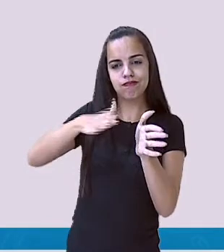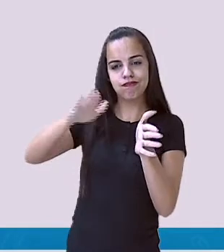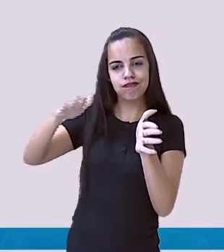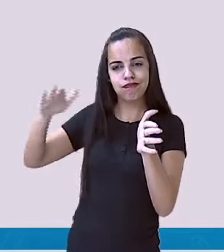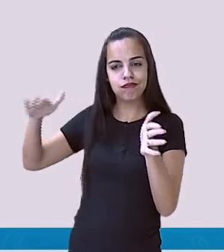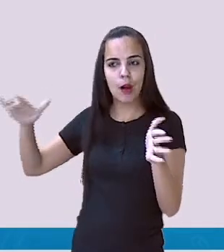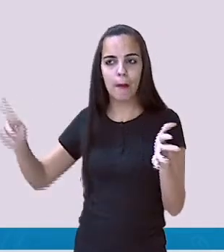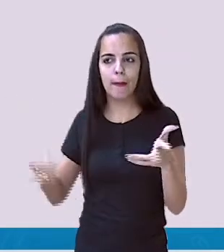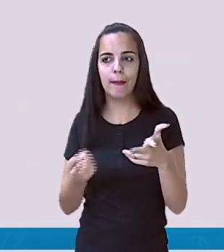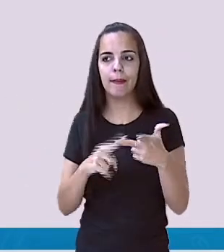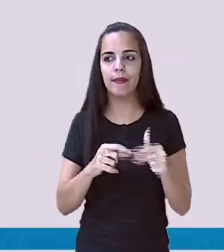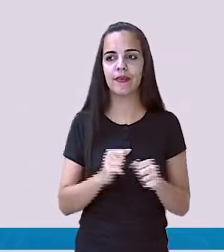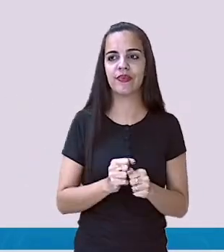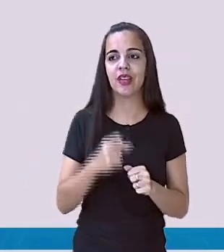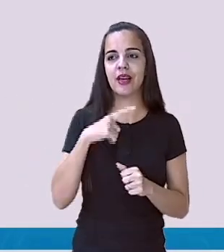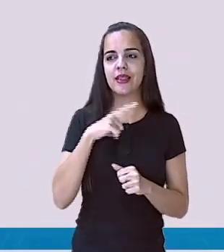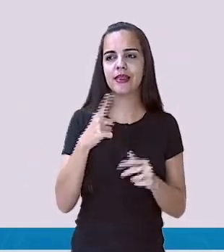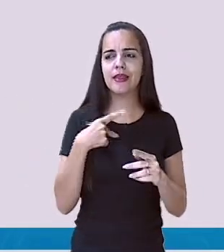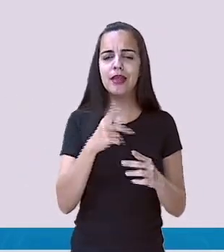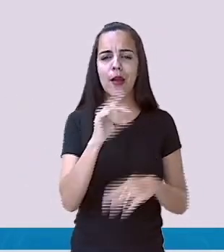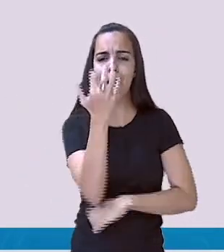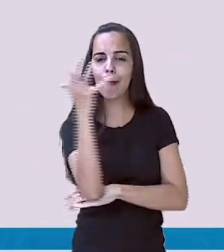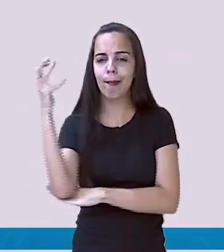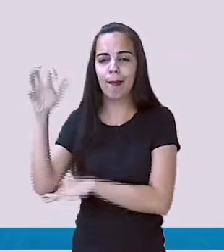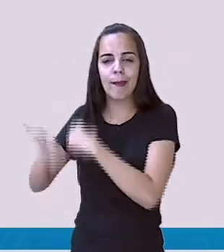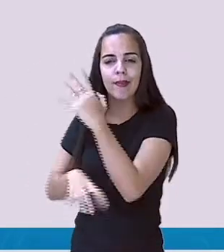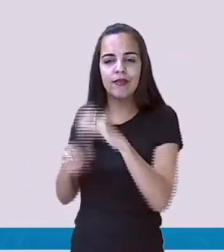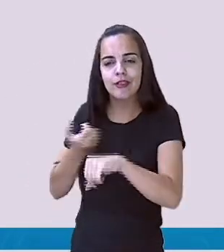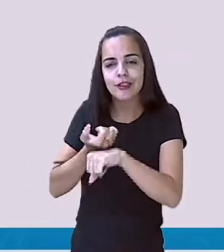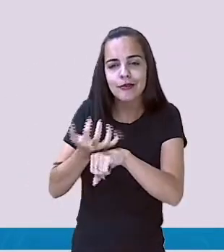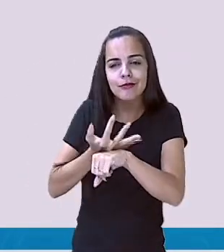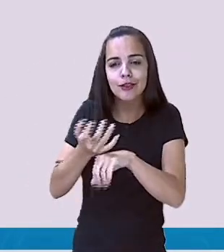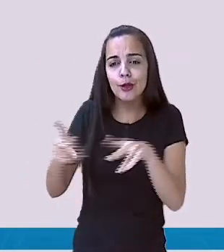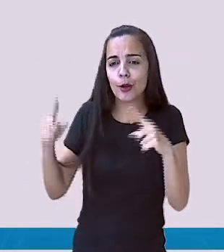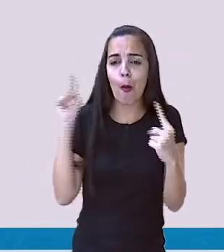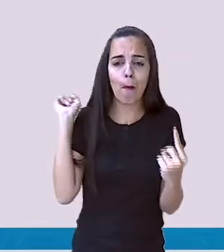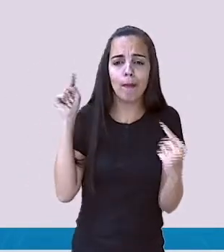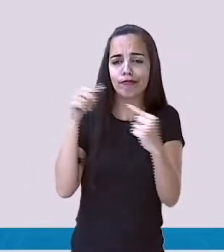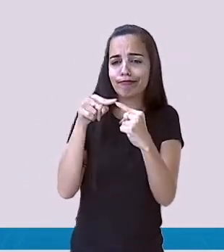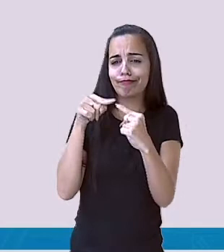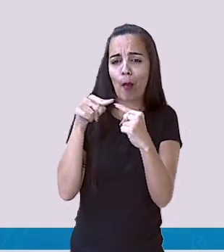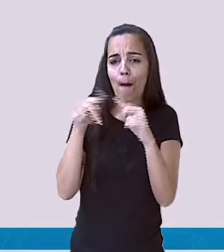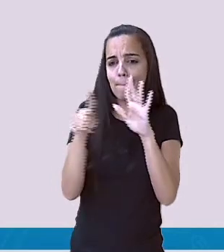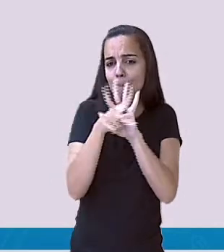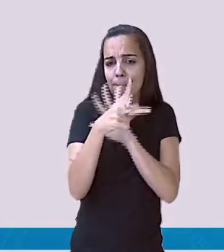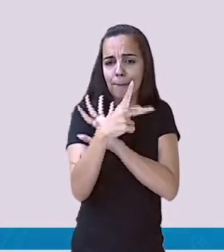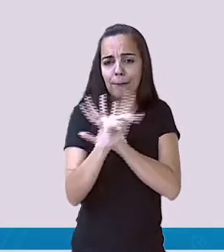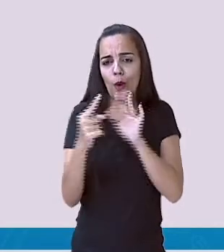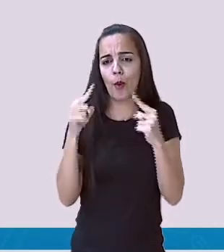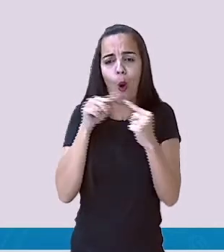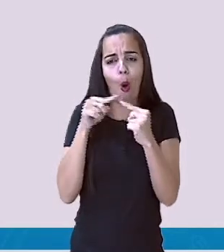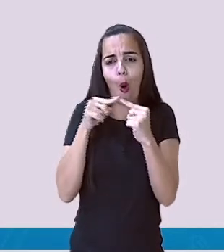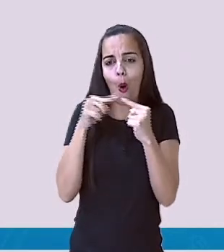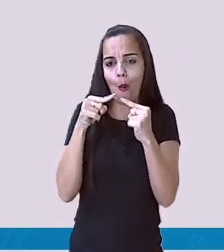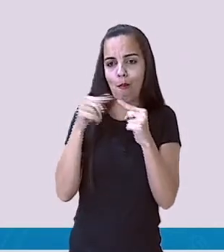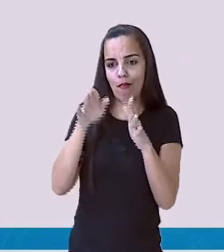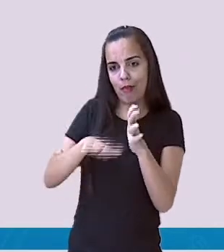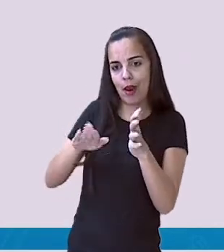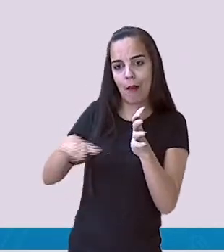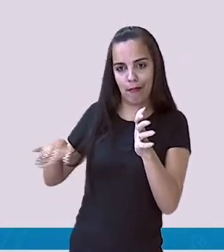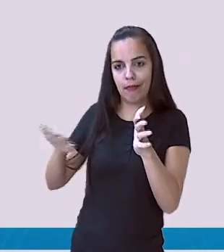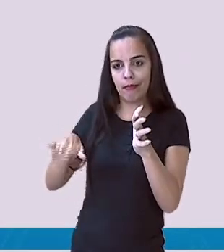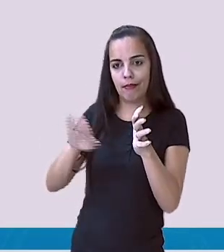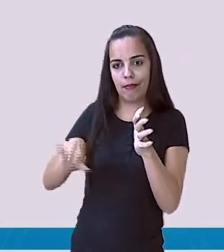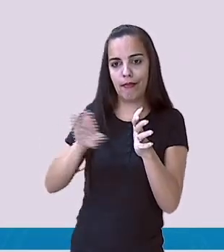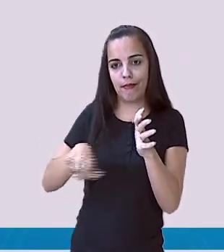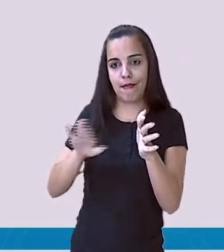tem uma vegetação típica. Lembra que nas regiões de praia, de mar, a vegetação é diferente, né? A